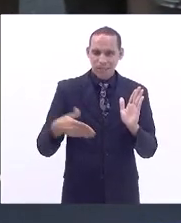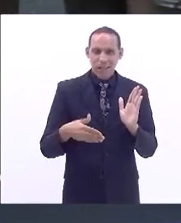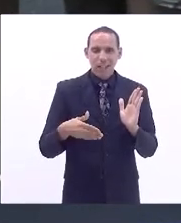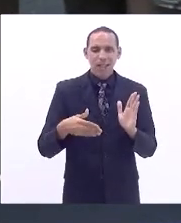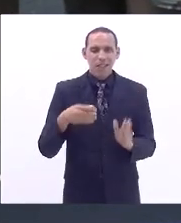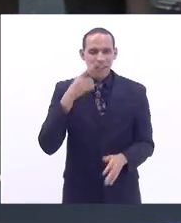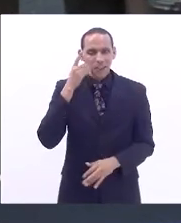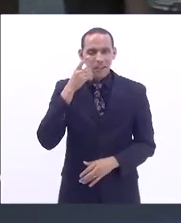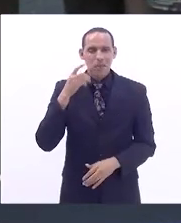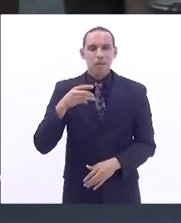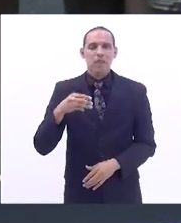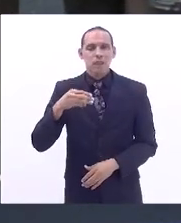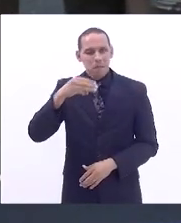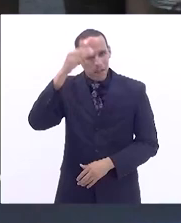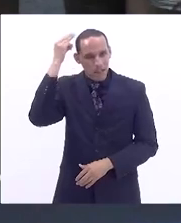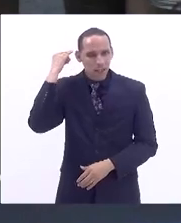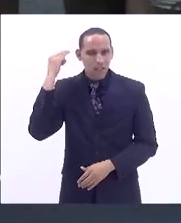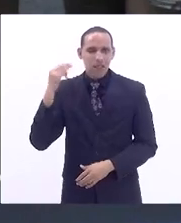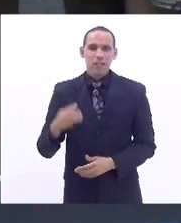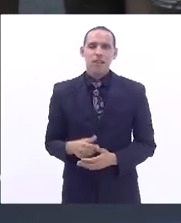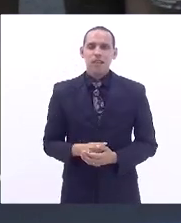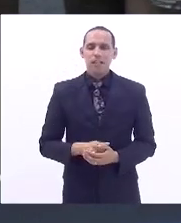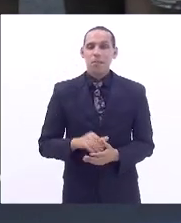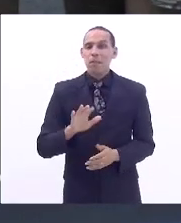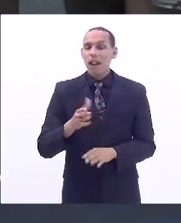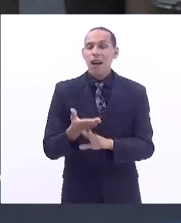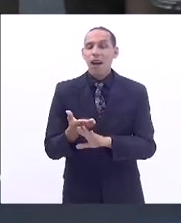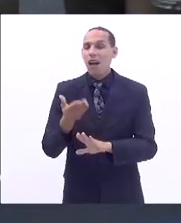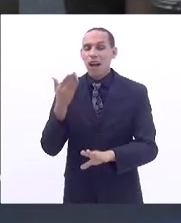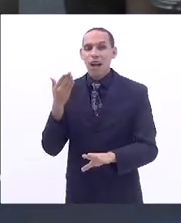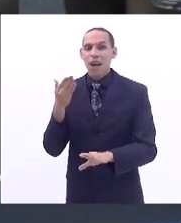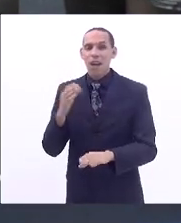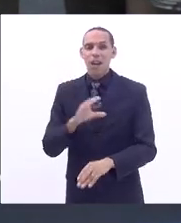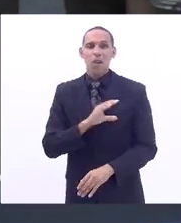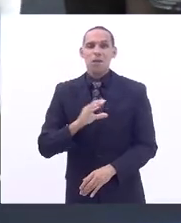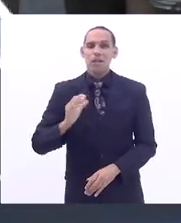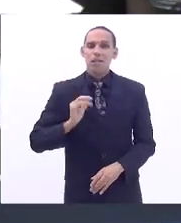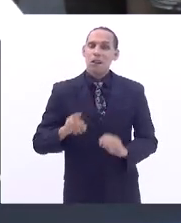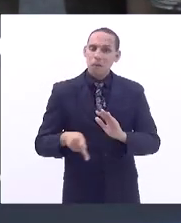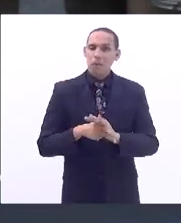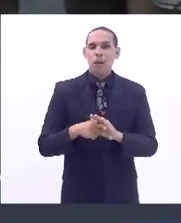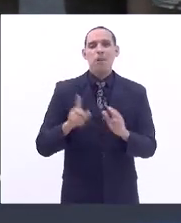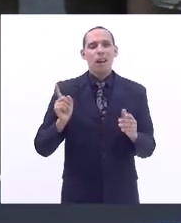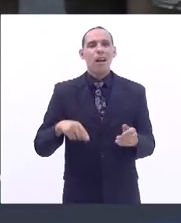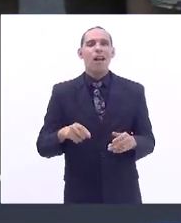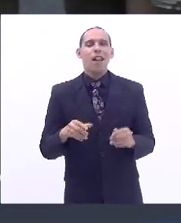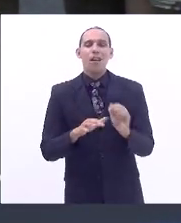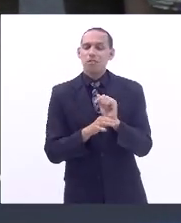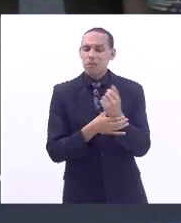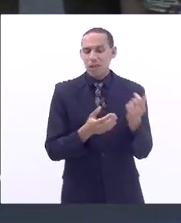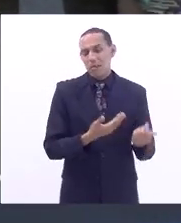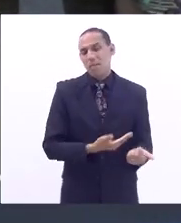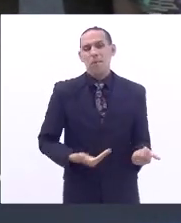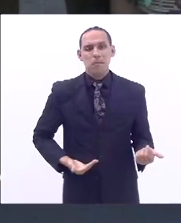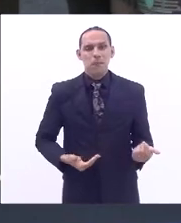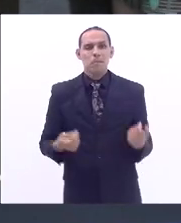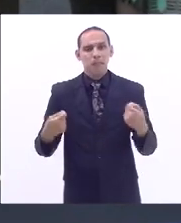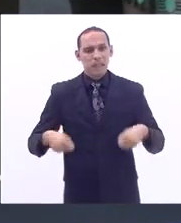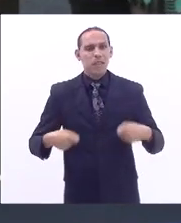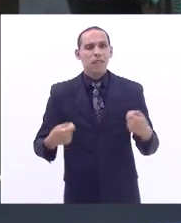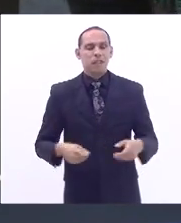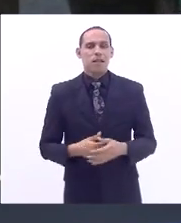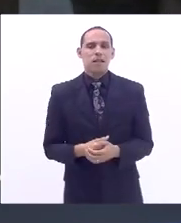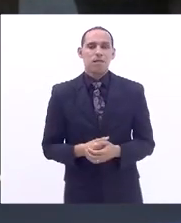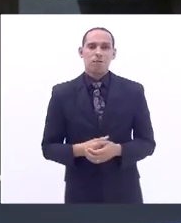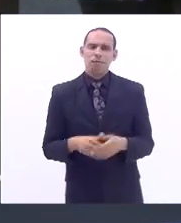Deputado Márcio Pacheco é sem passar pelo menos na comissão temática que a comissão de Segurança Pública né